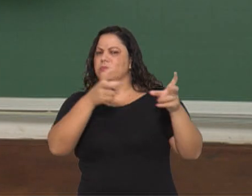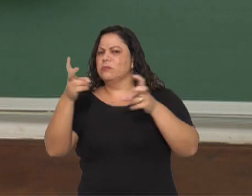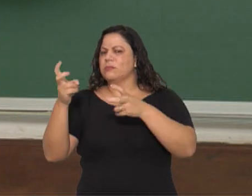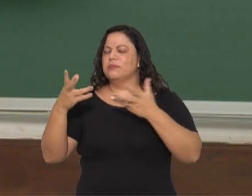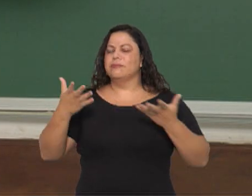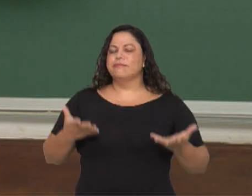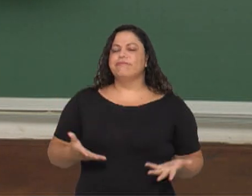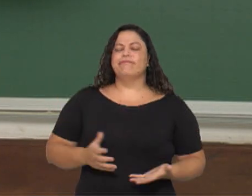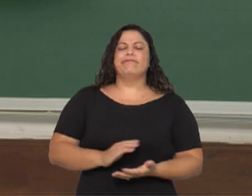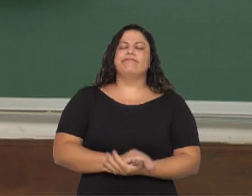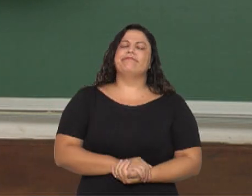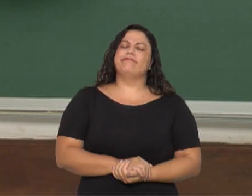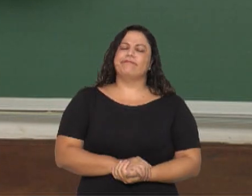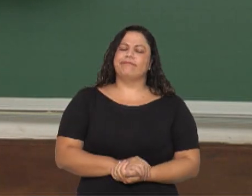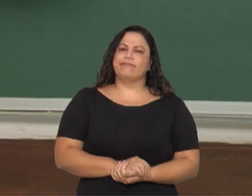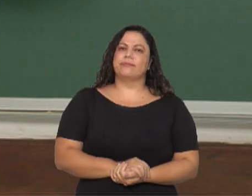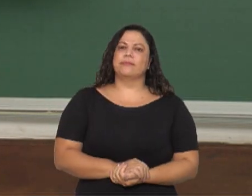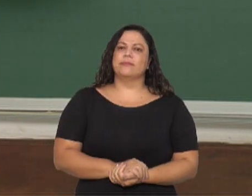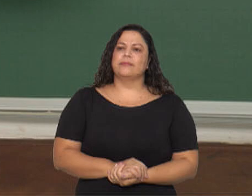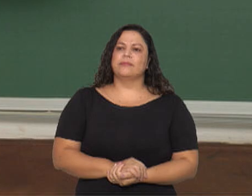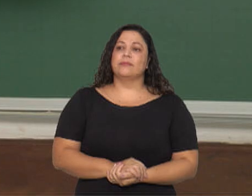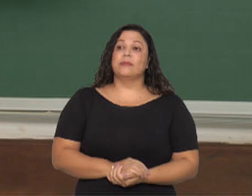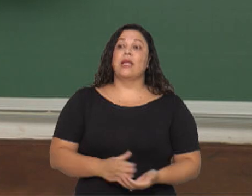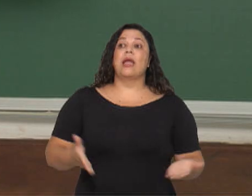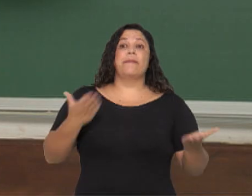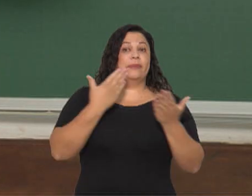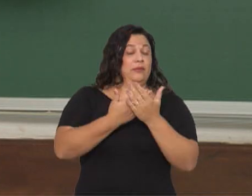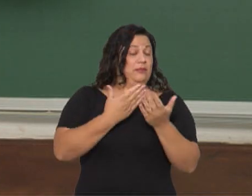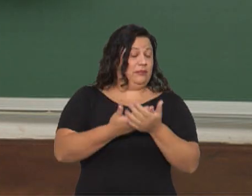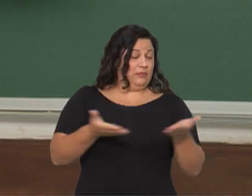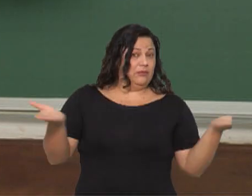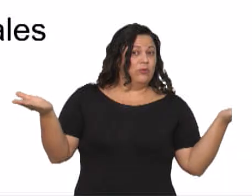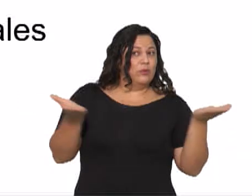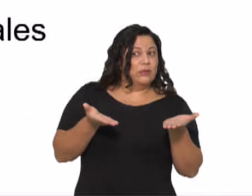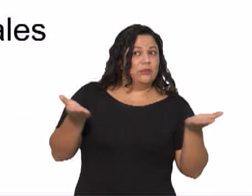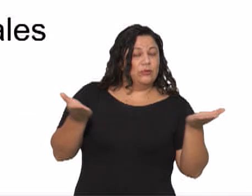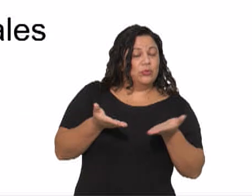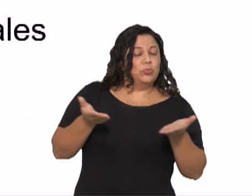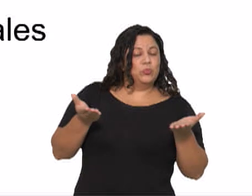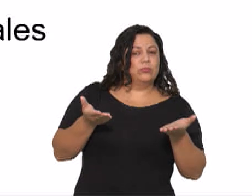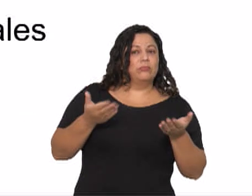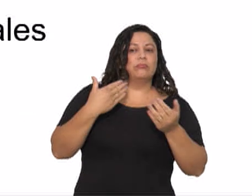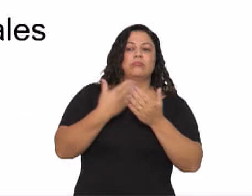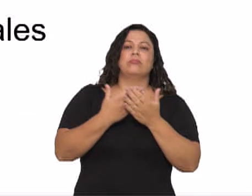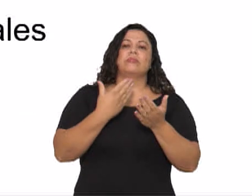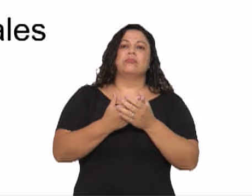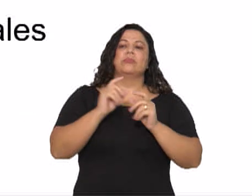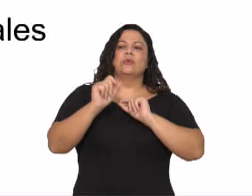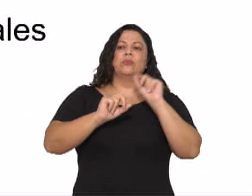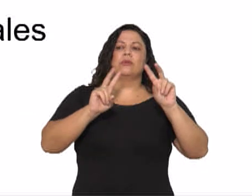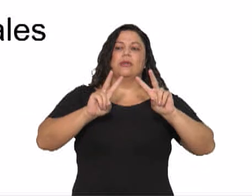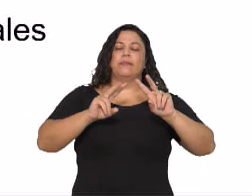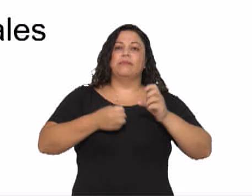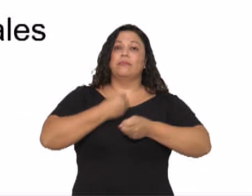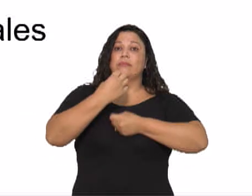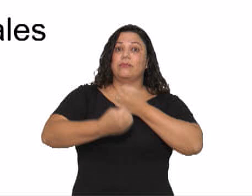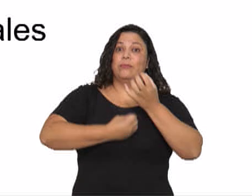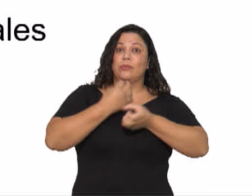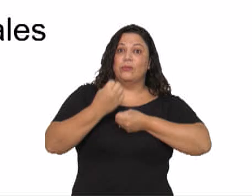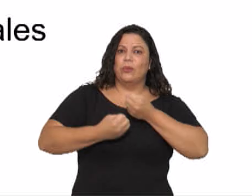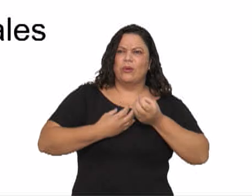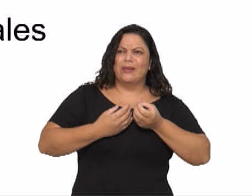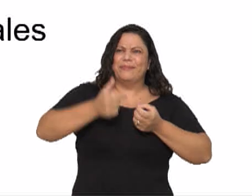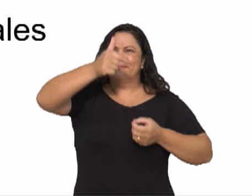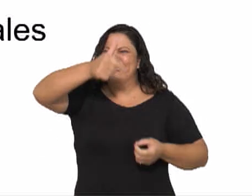acordo? E para a classe de hoje, a classe de número 9, estudaremos que? Um poema. Poema